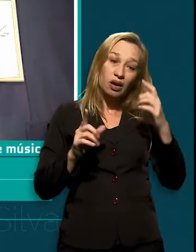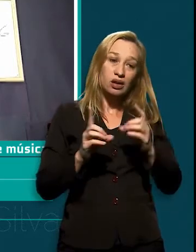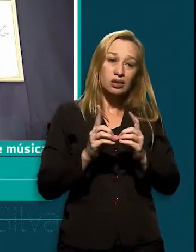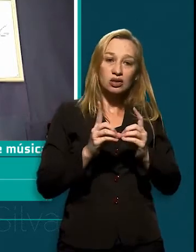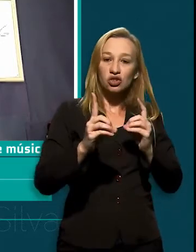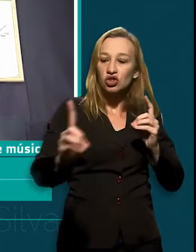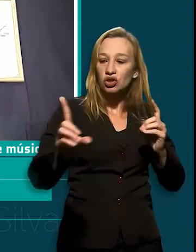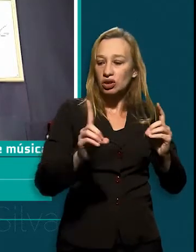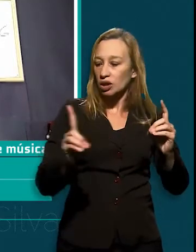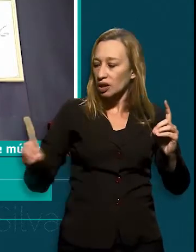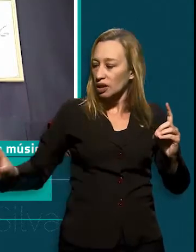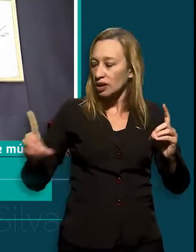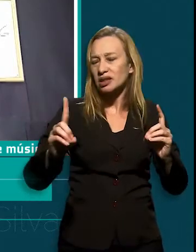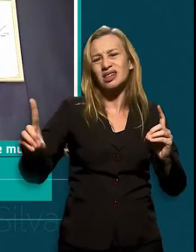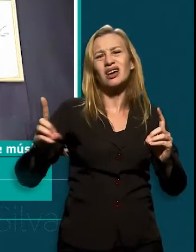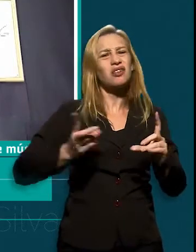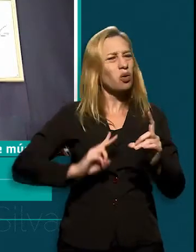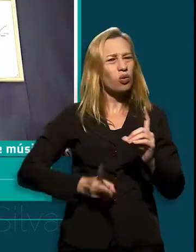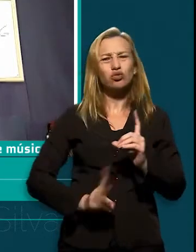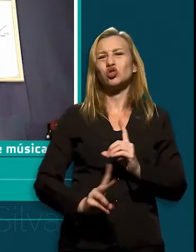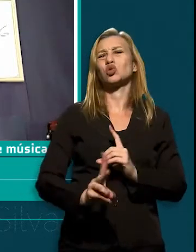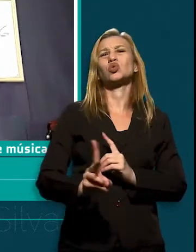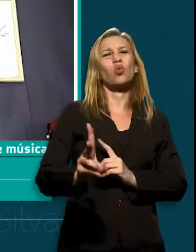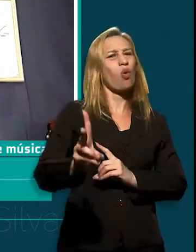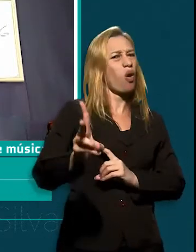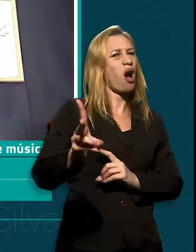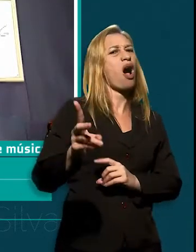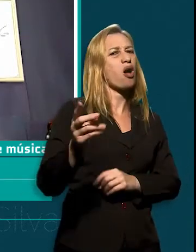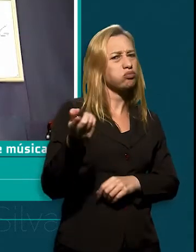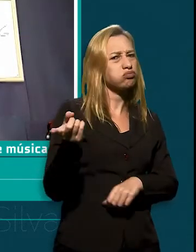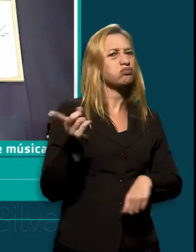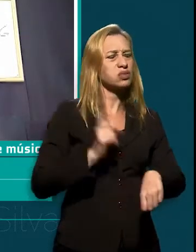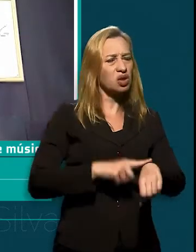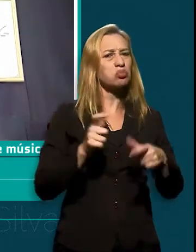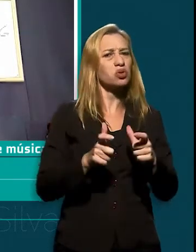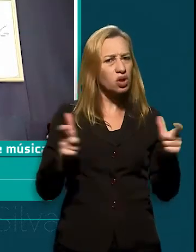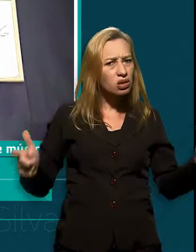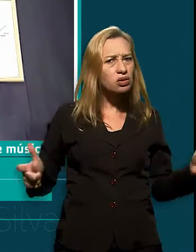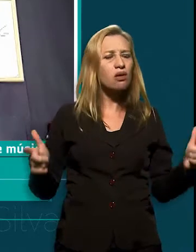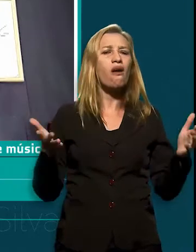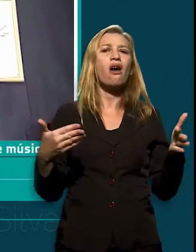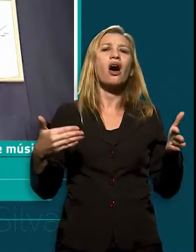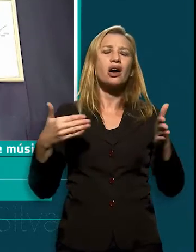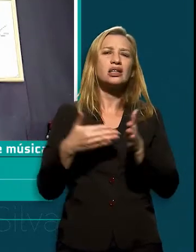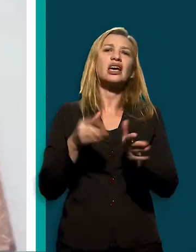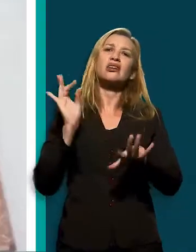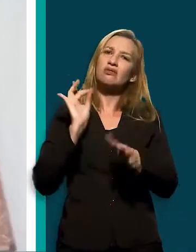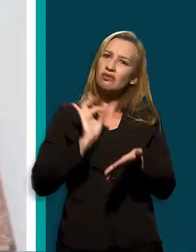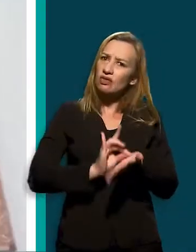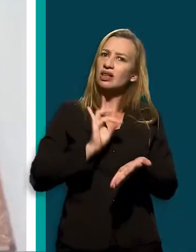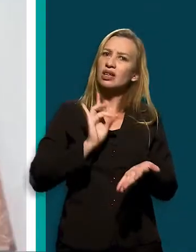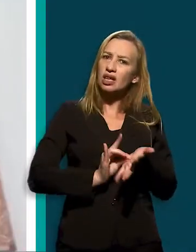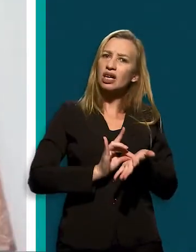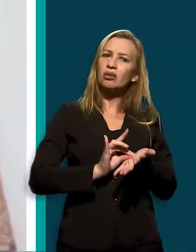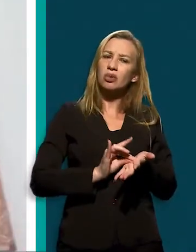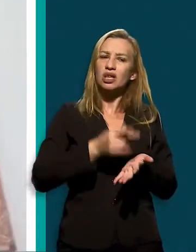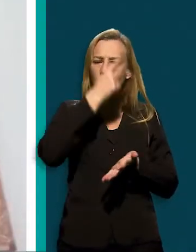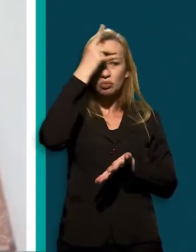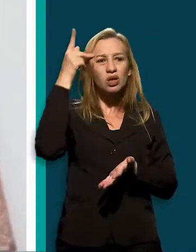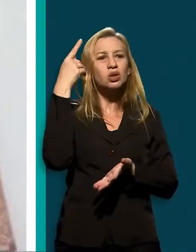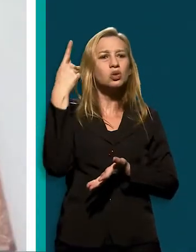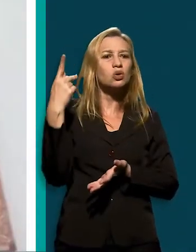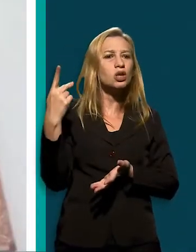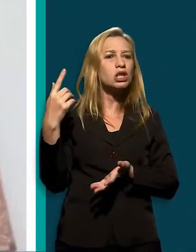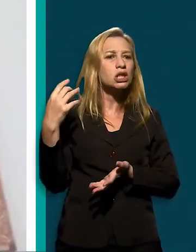restrição de espaço. Isso ainda vai ter que ocorrer durante um tempo, né? Até que realmente